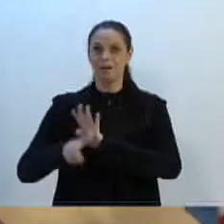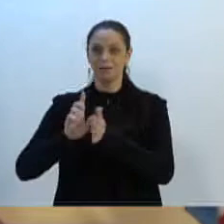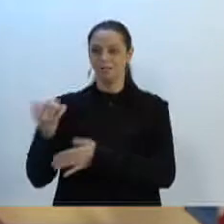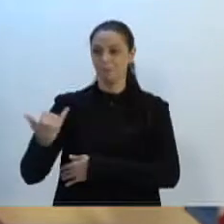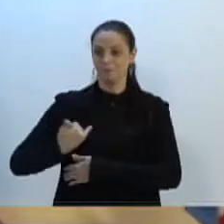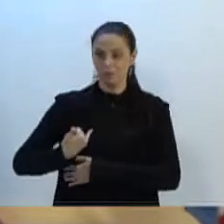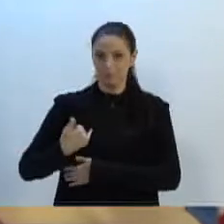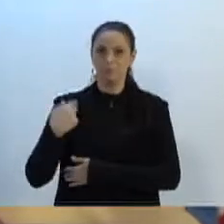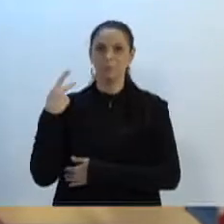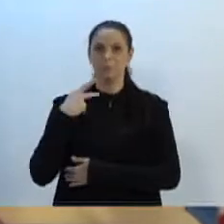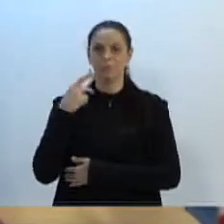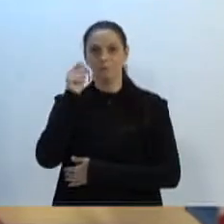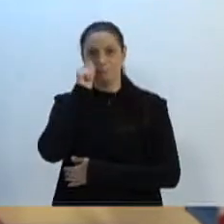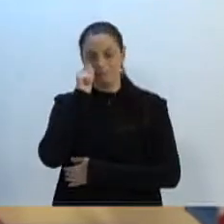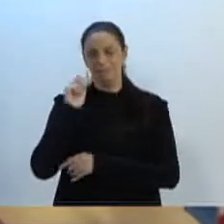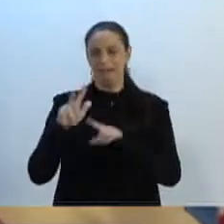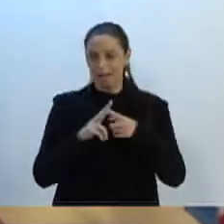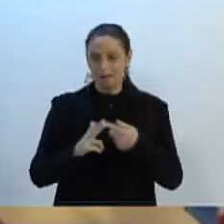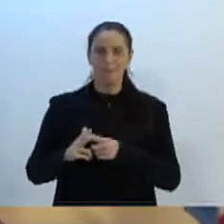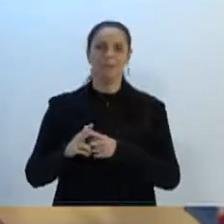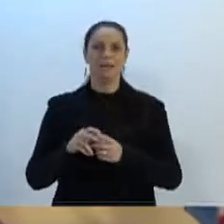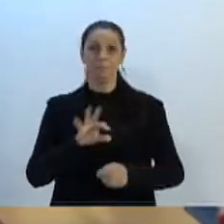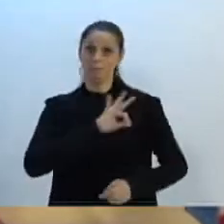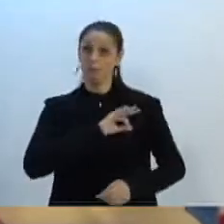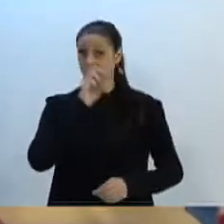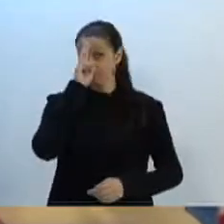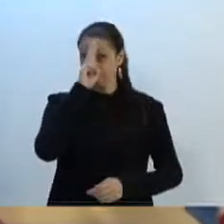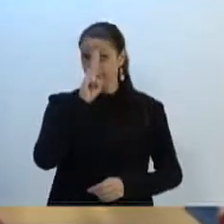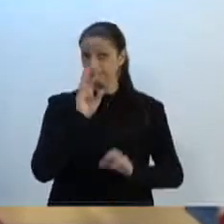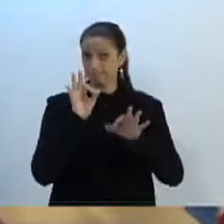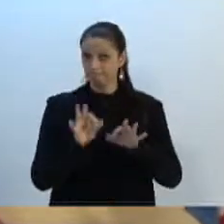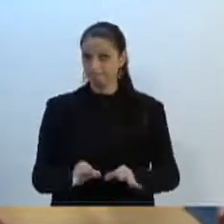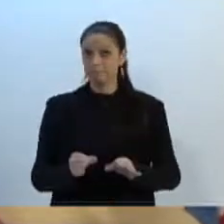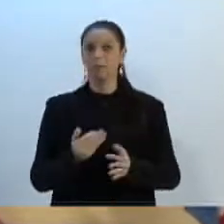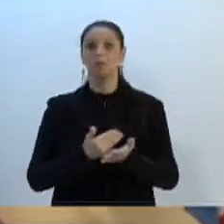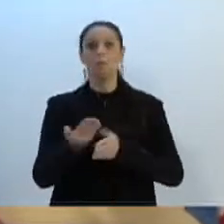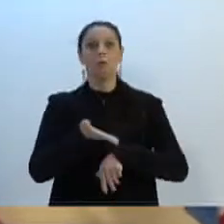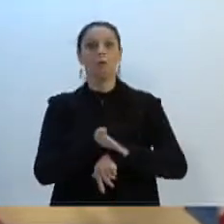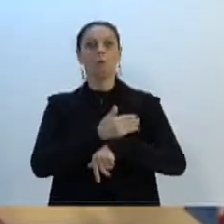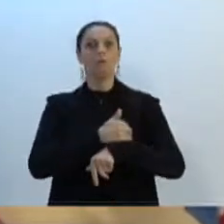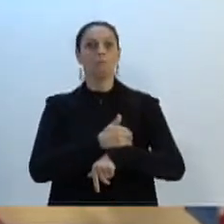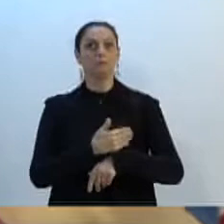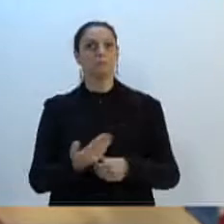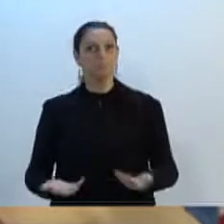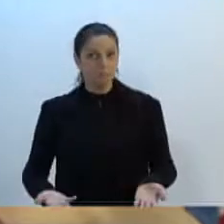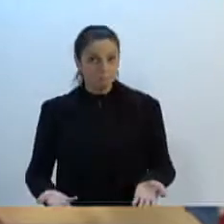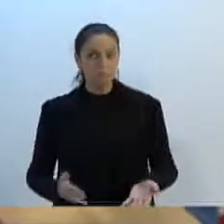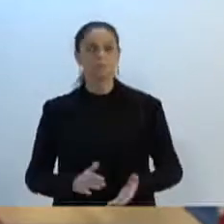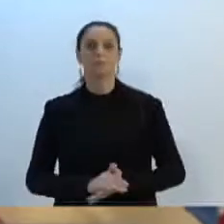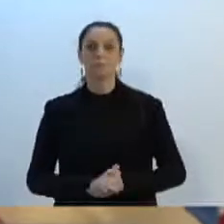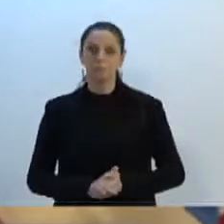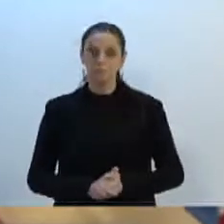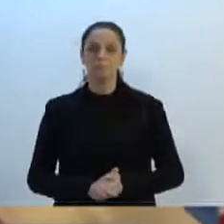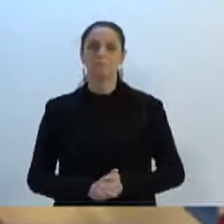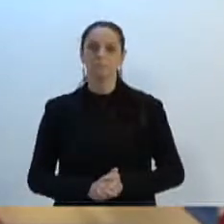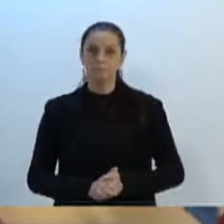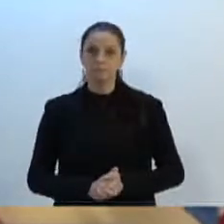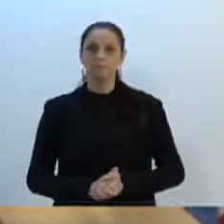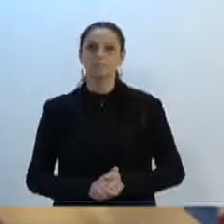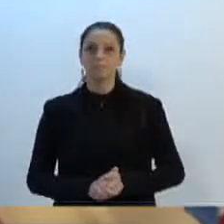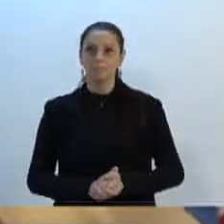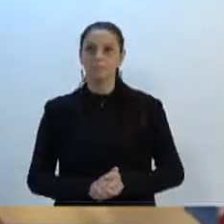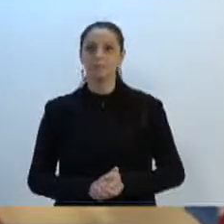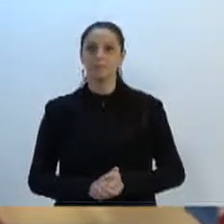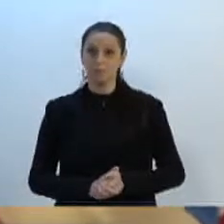vereador Almir Vieira. E que ela começou antecipado, acho importante a gente ter essa parte